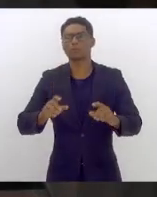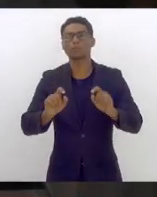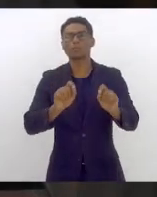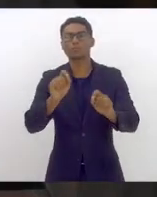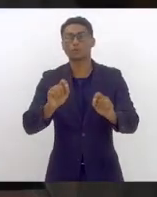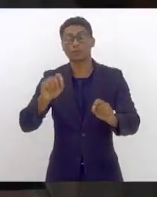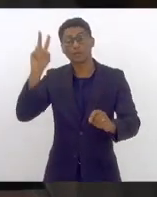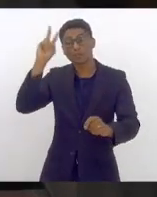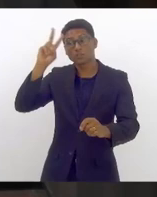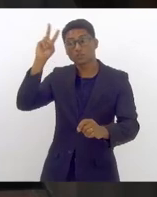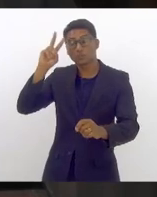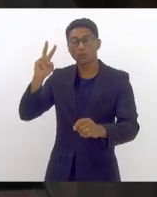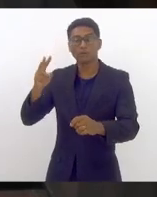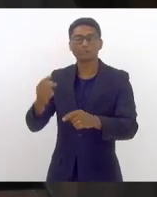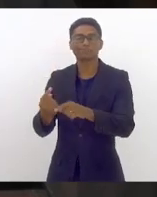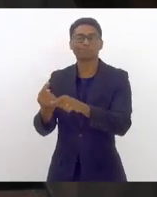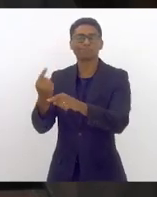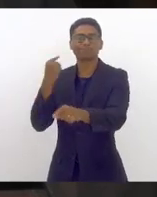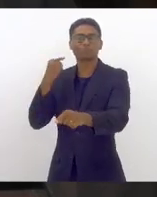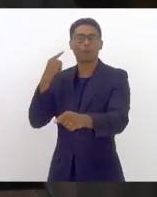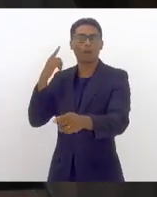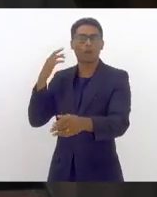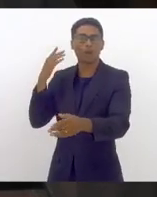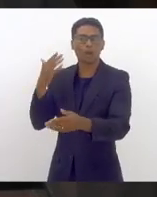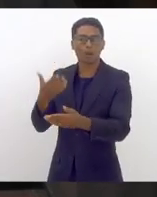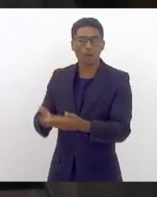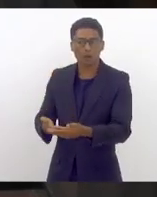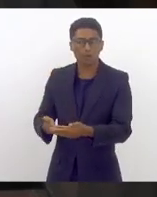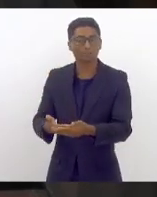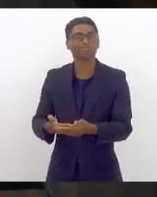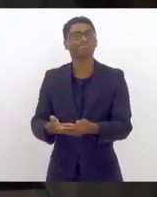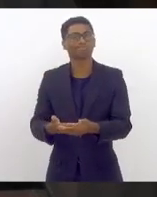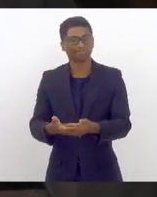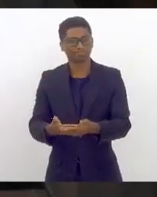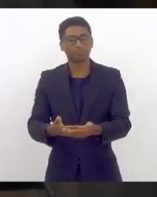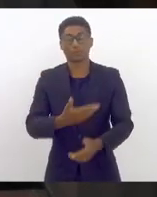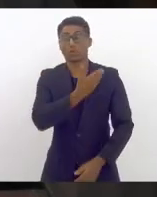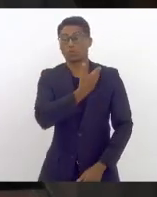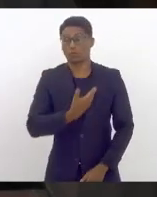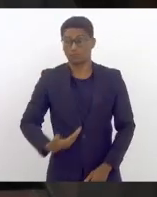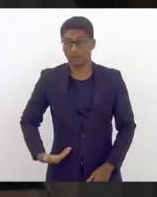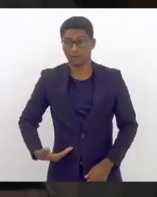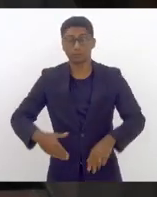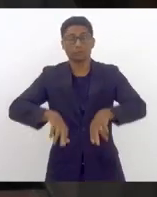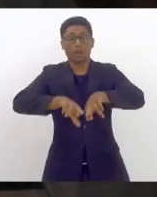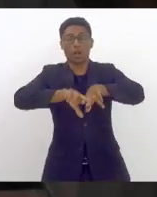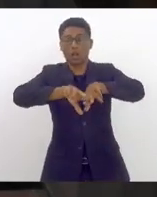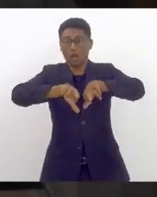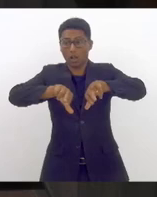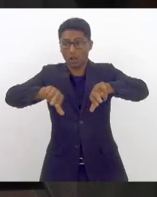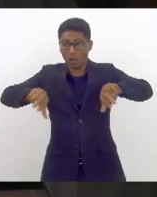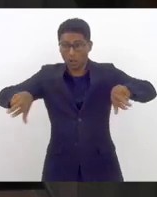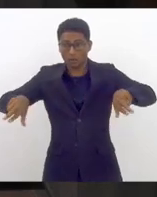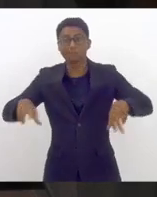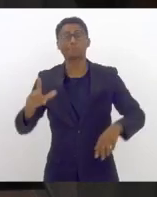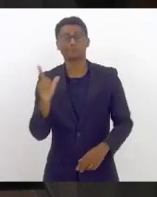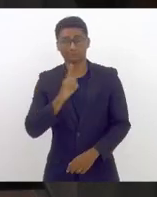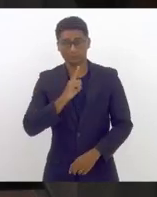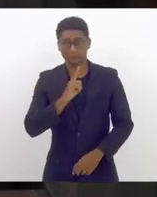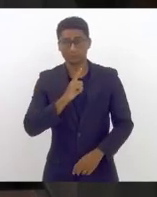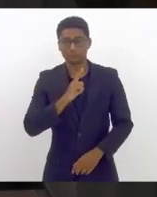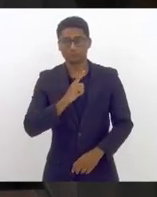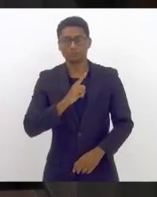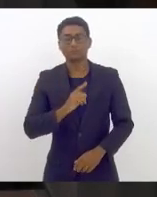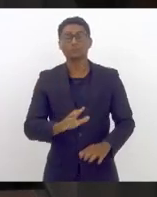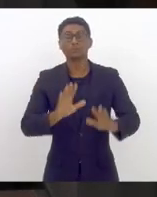formas de regime foram ocorrendo. E, entre todas, a que melhor respeita